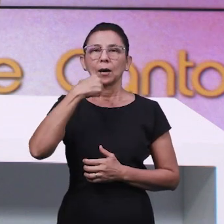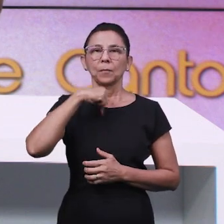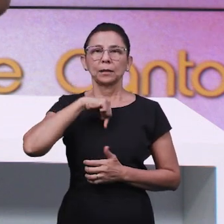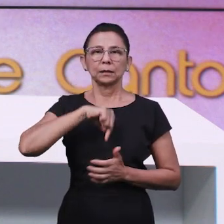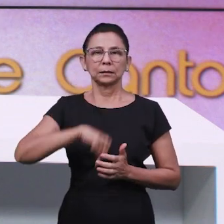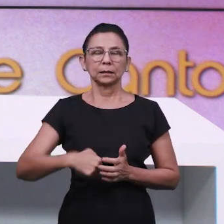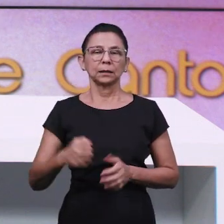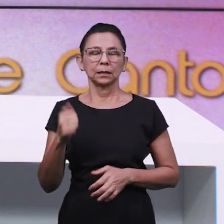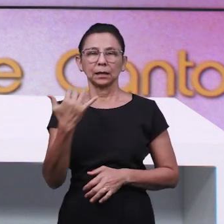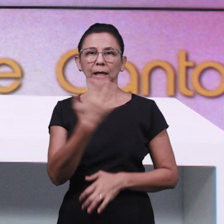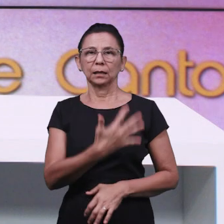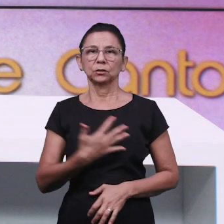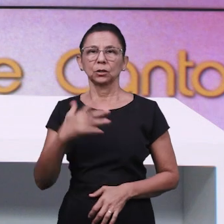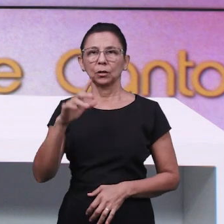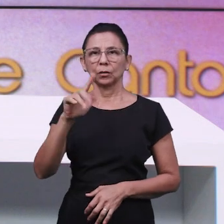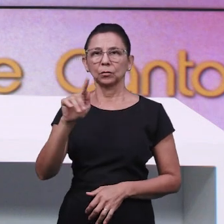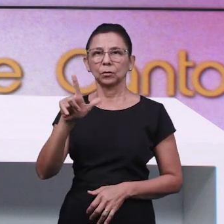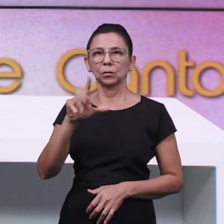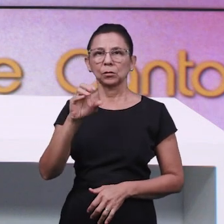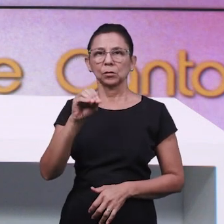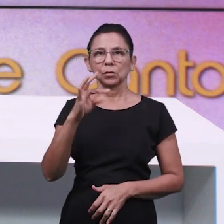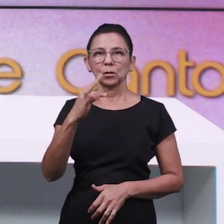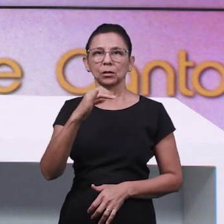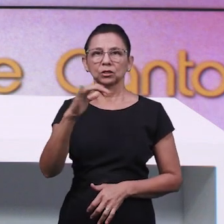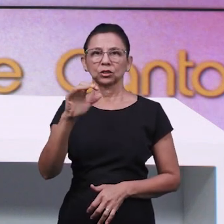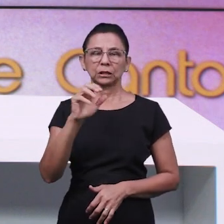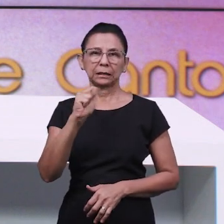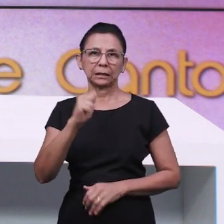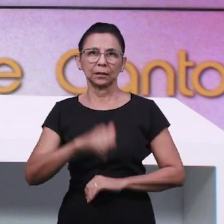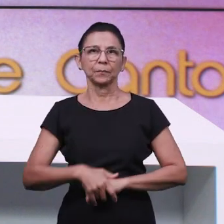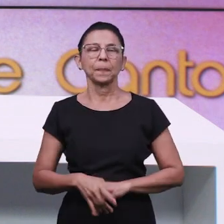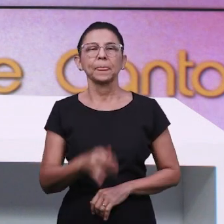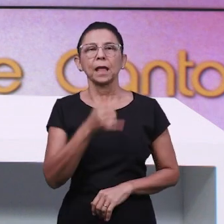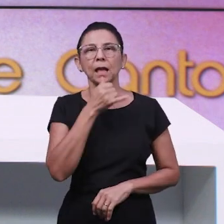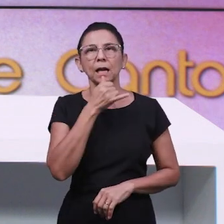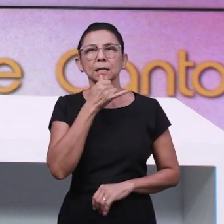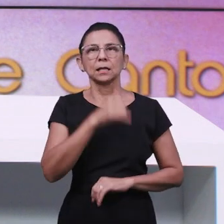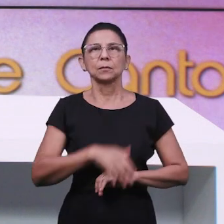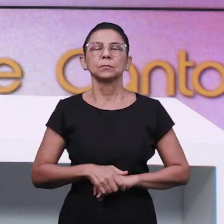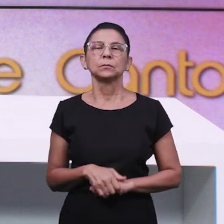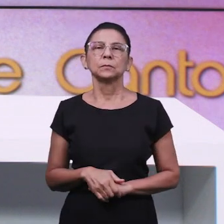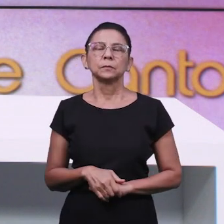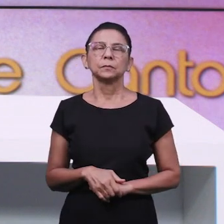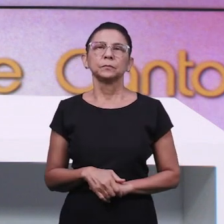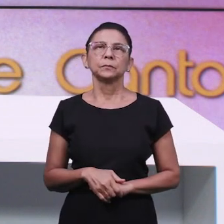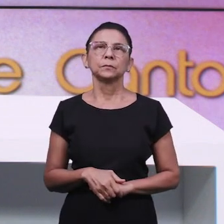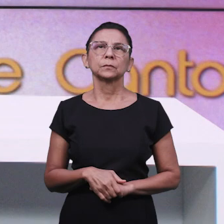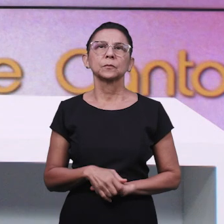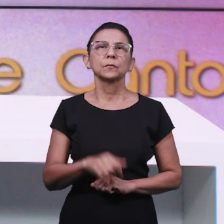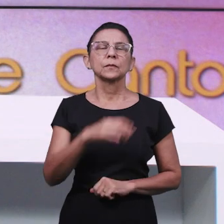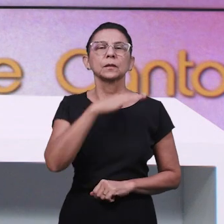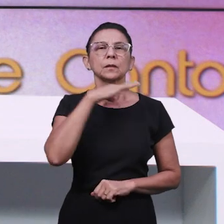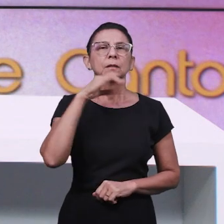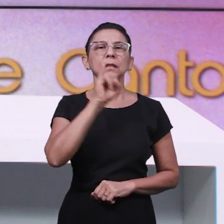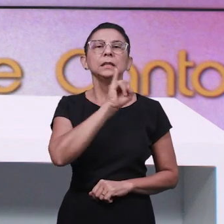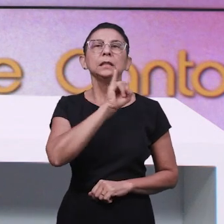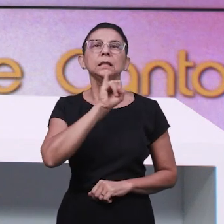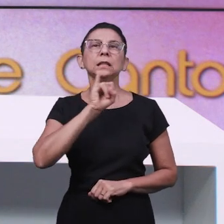seguinte: quando eu estou emitindo um som, uma vogal, por exemplo, inspiramos